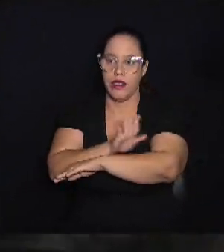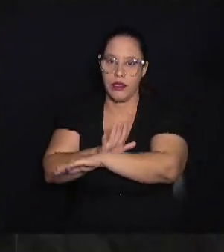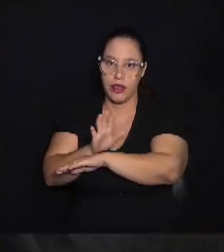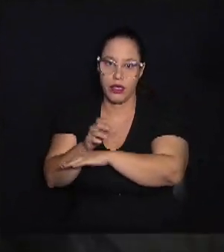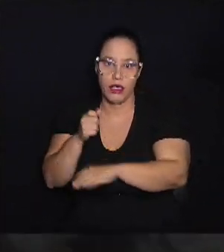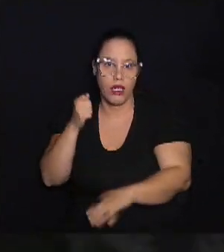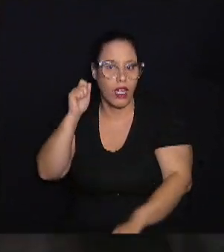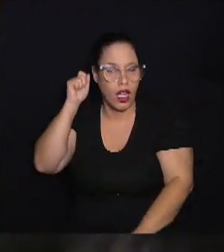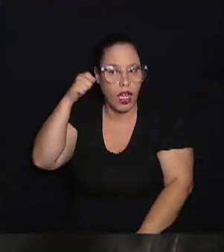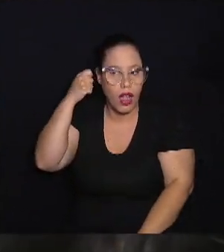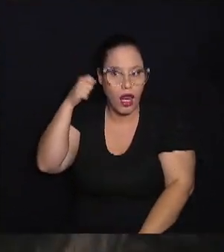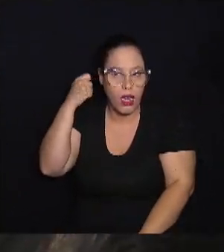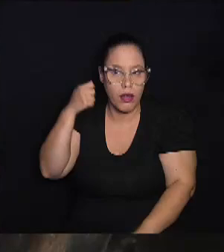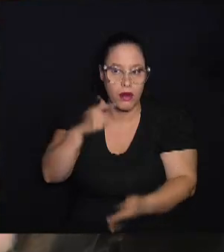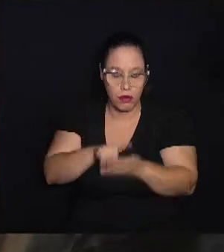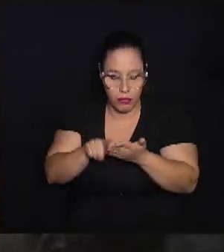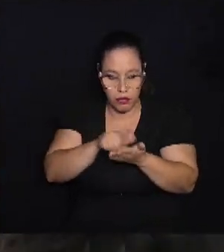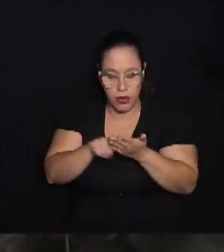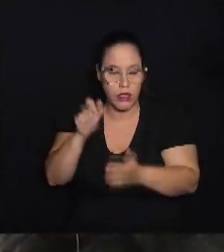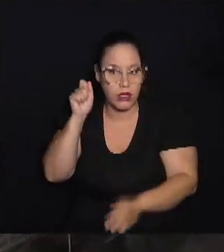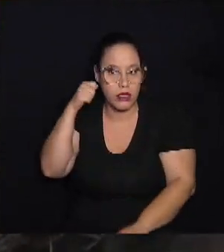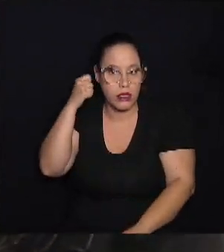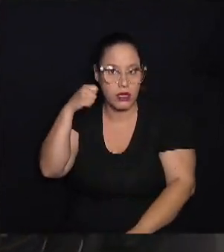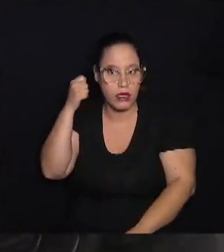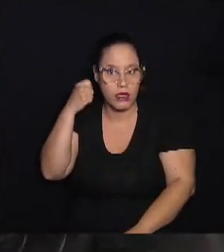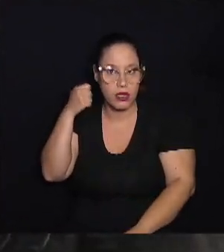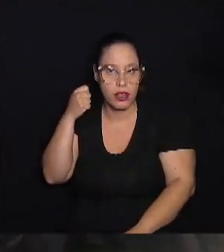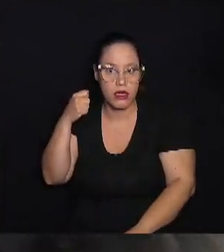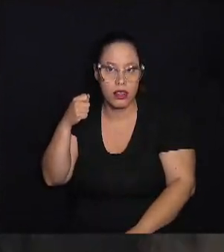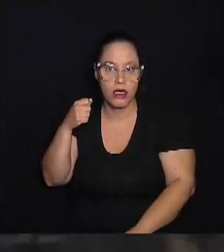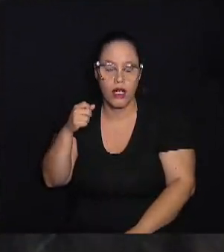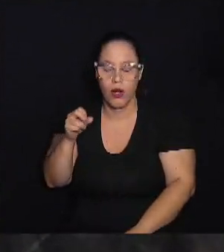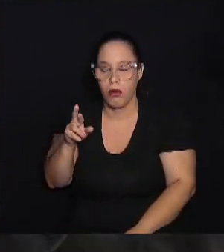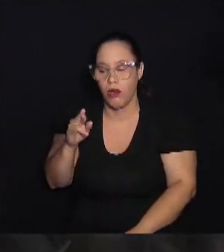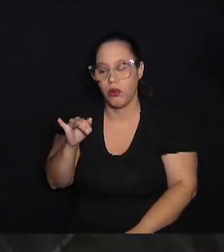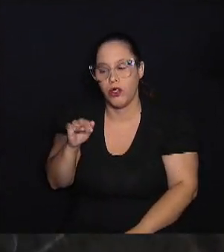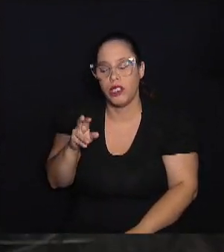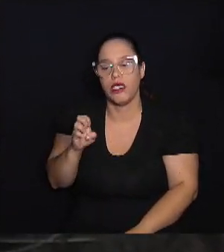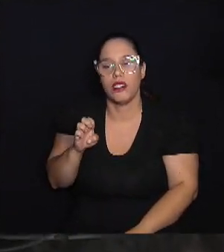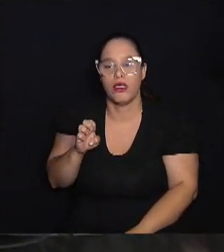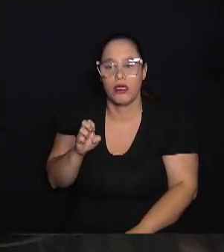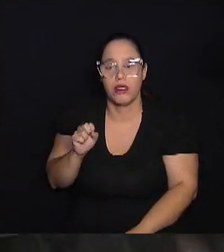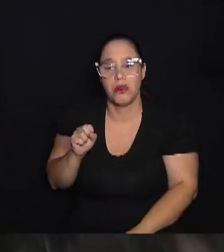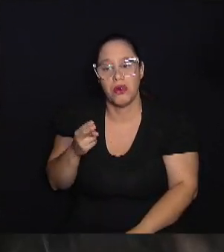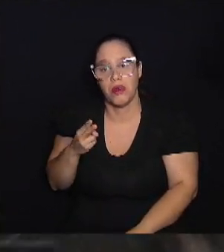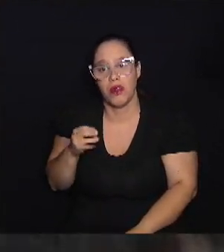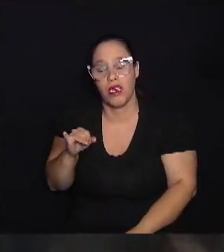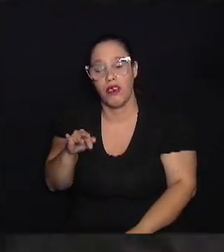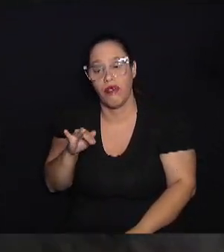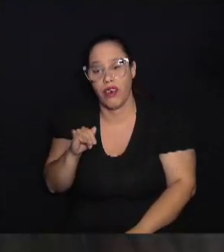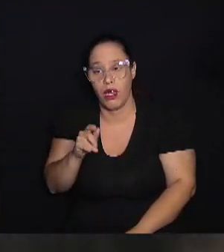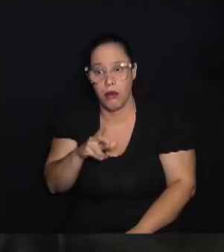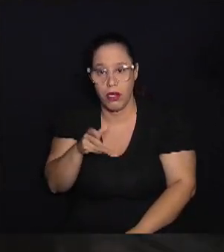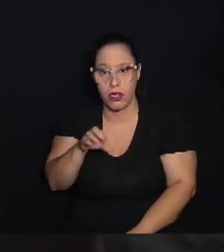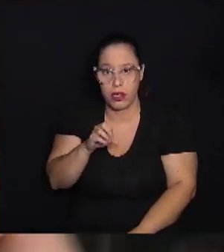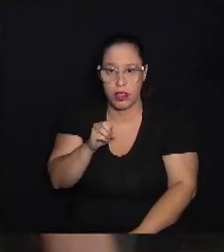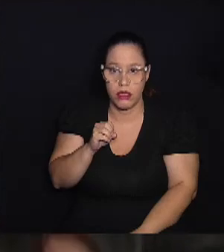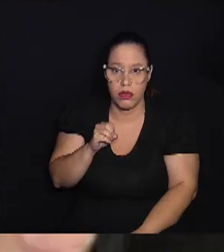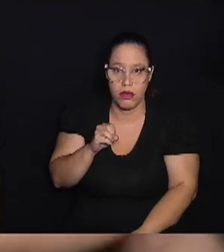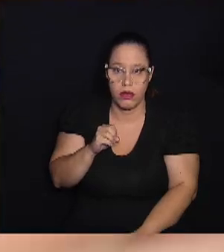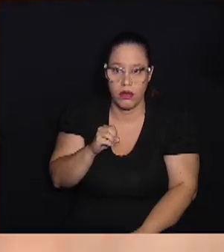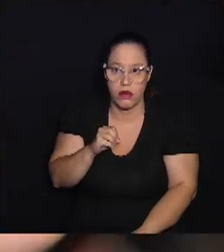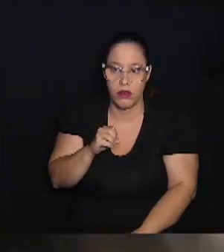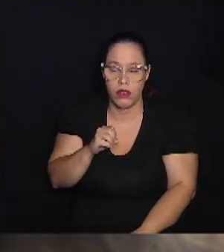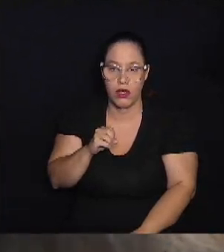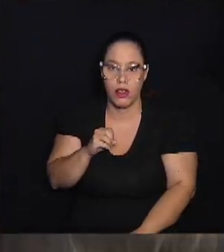limpeza periódica dos ouvidos, para que realmente eles não desenvolvam uma otite, uma inflamação de ouvido. Outra coisa que vocês vão reparar também, em casos